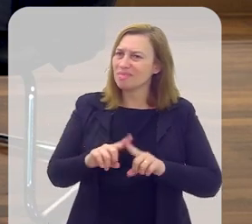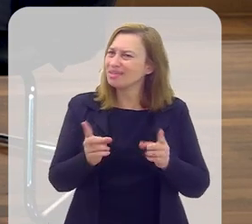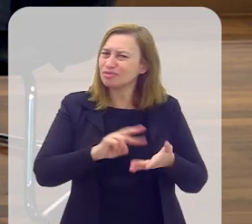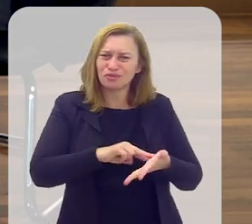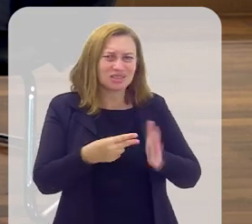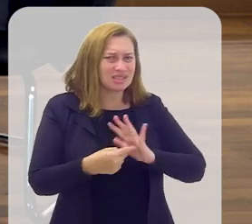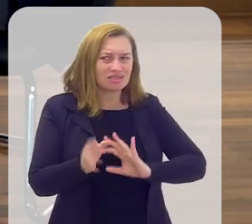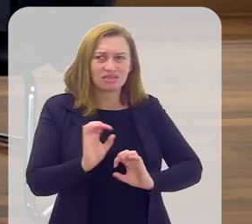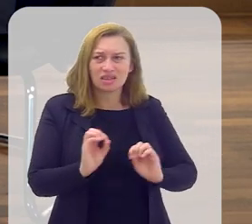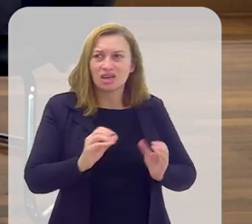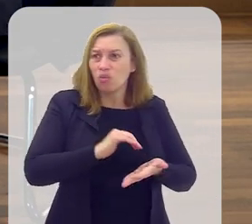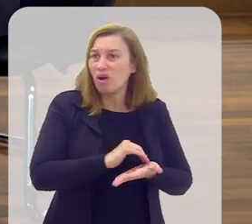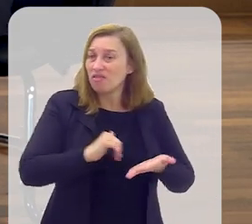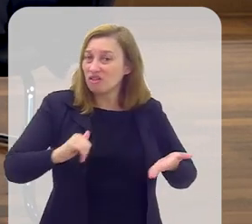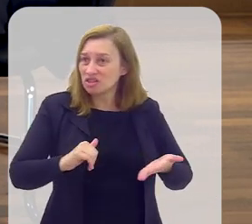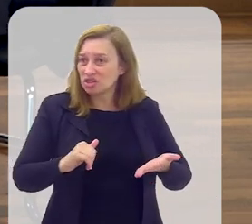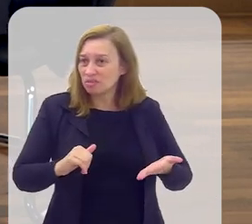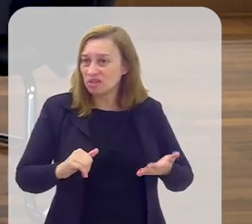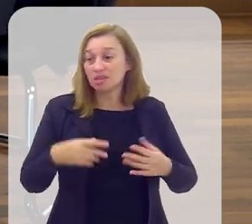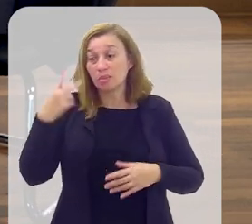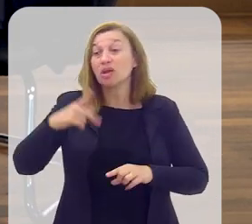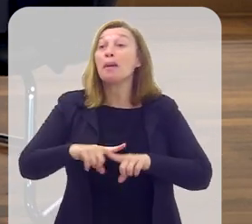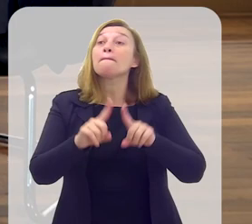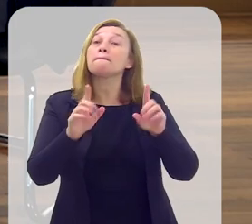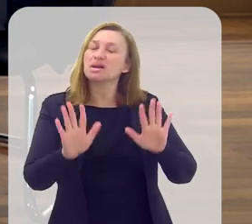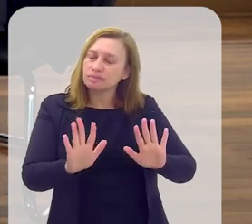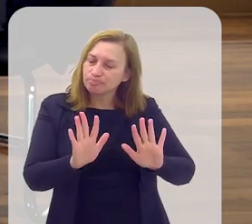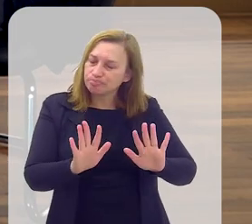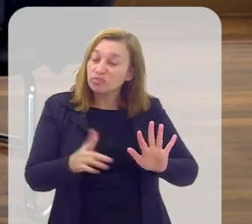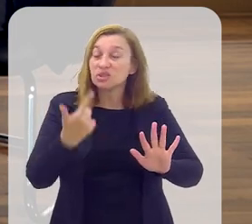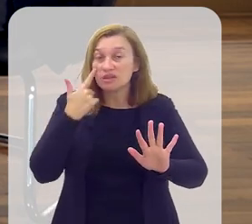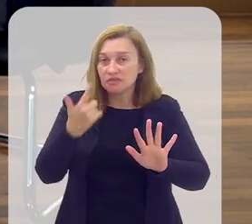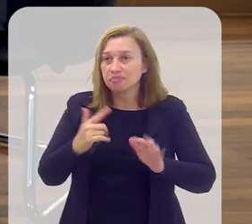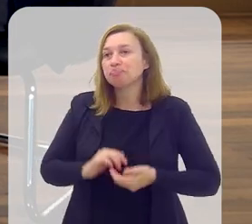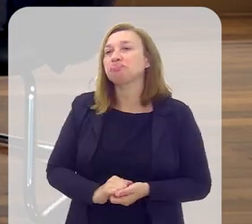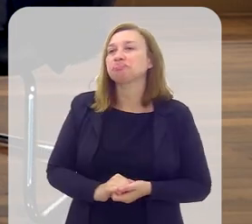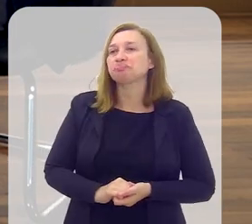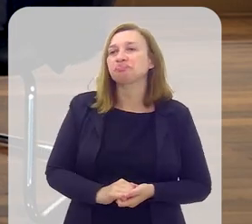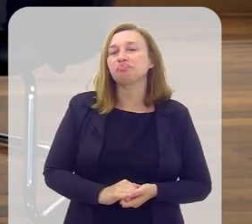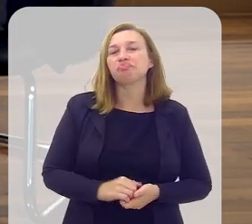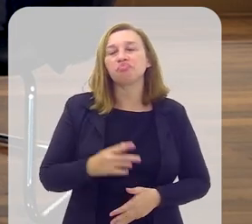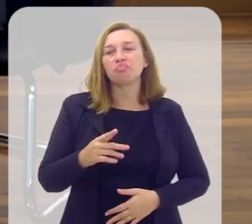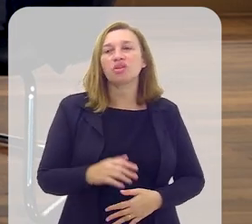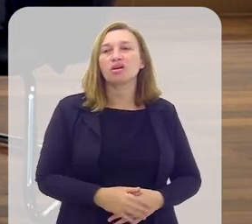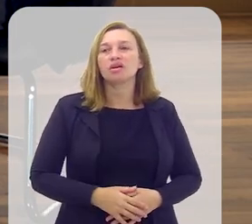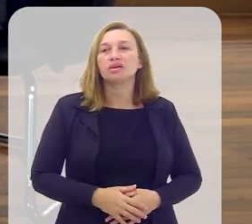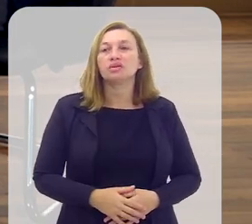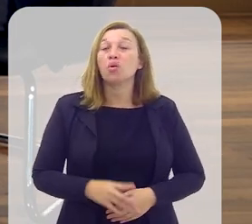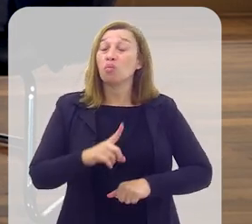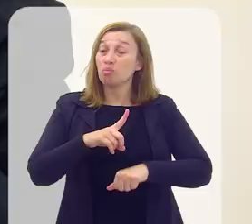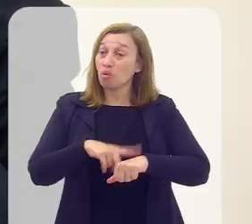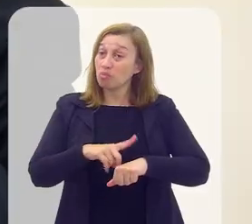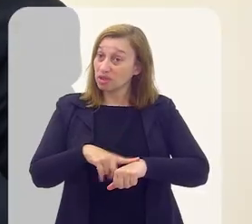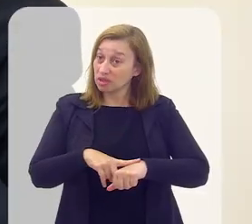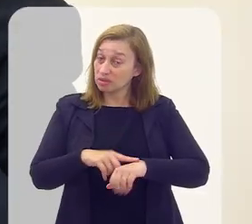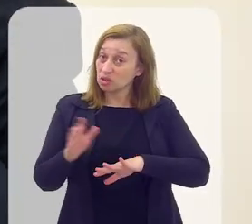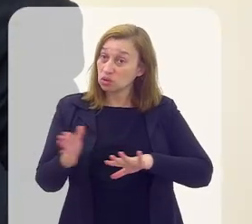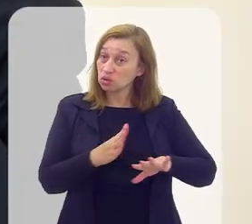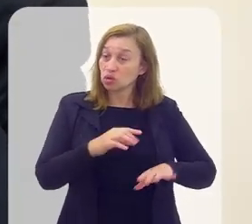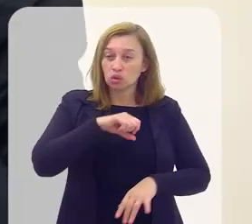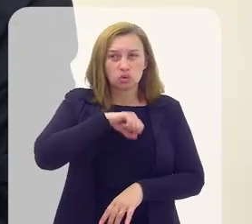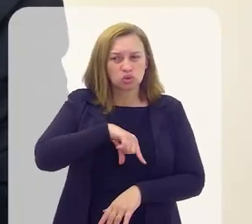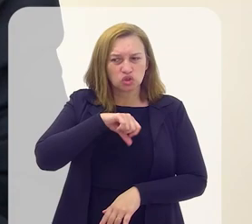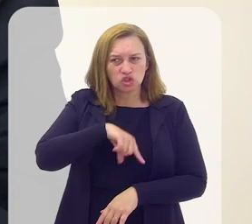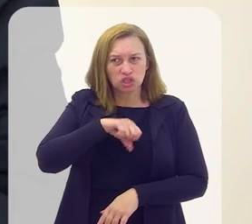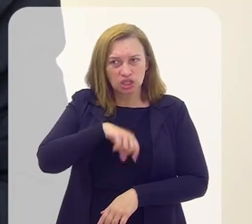isso não significa o afastamento deles da política. Então você... que eu digo é isso. O momento é